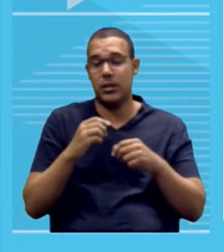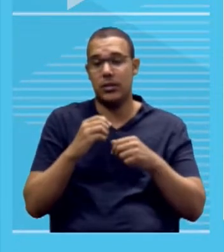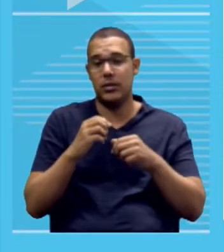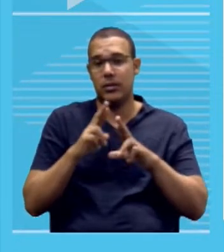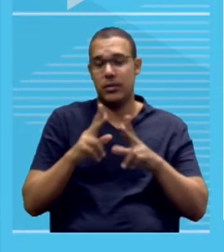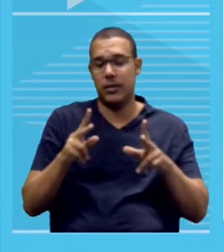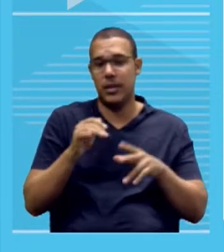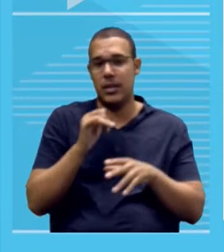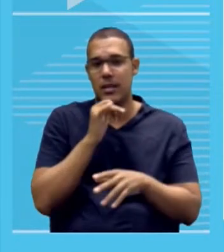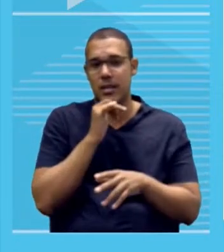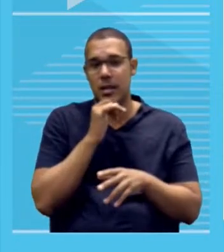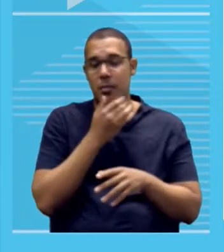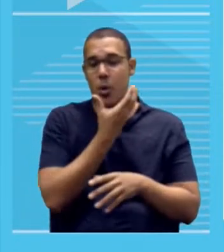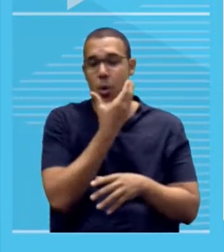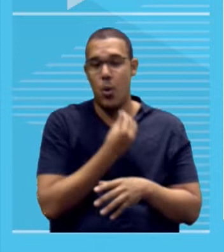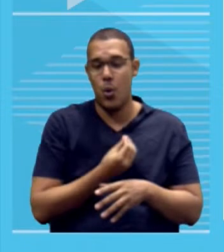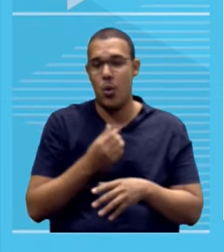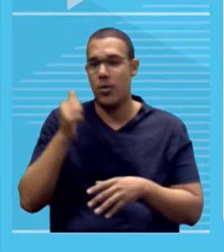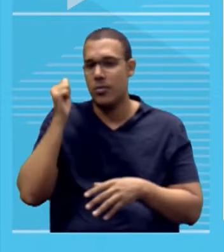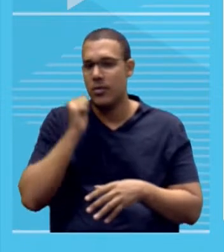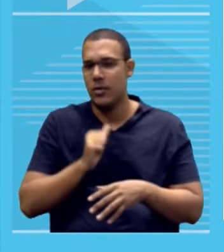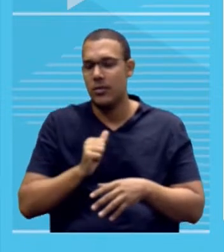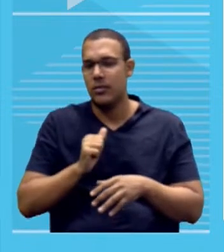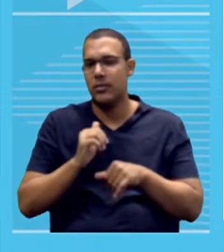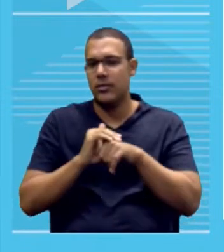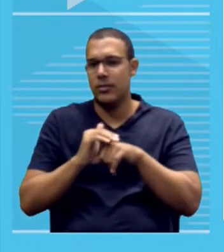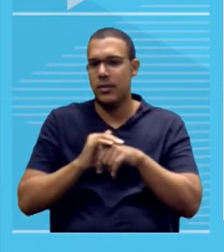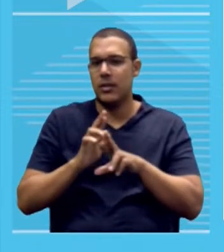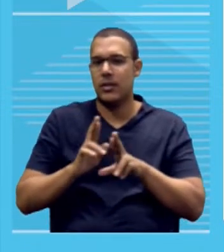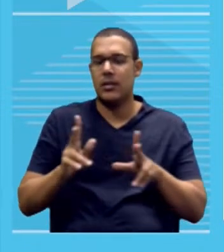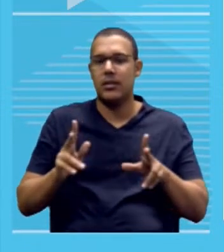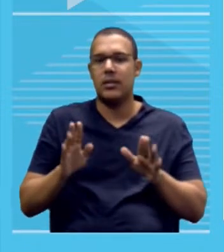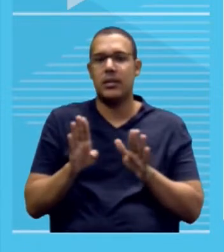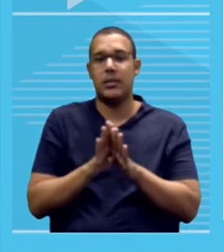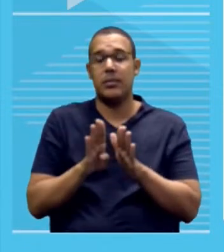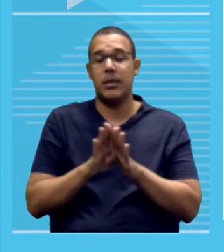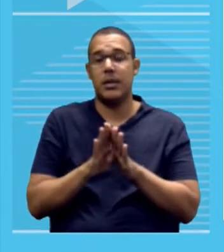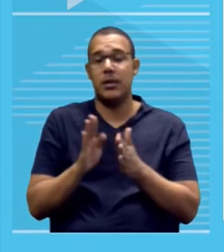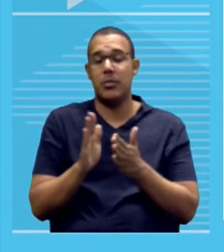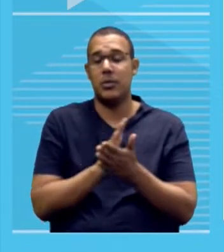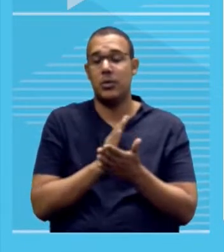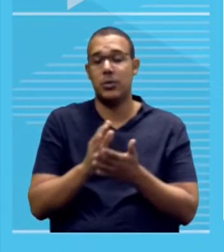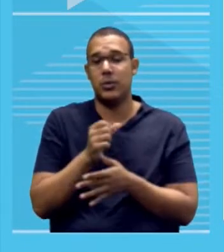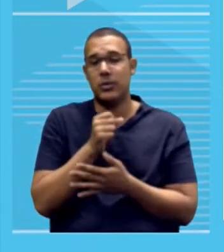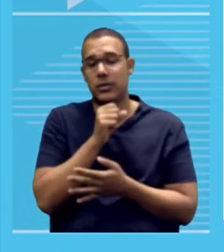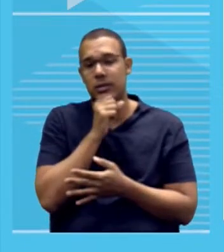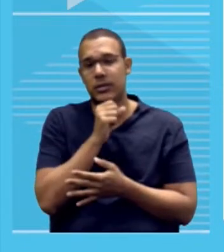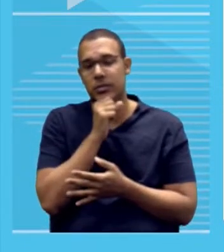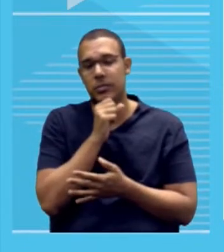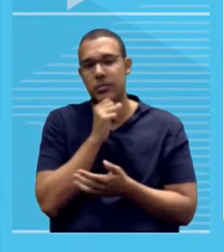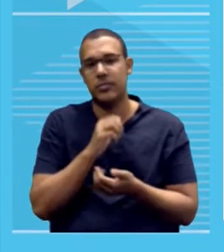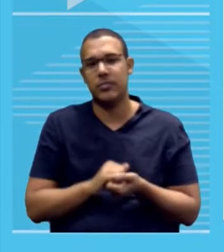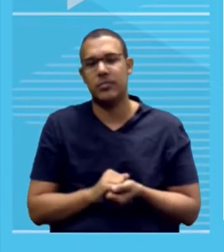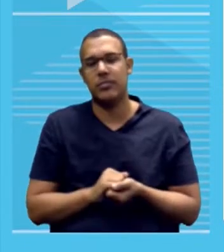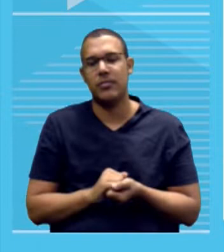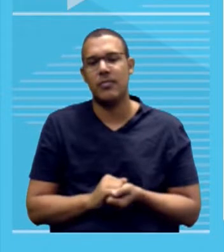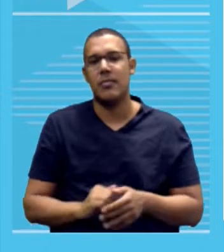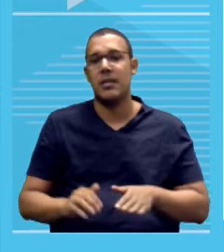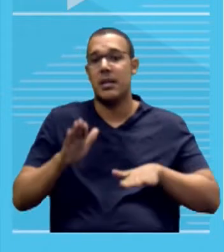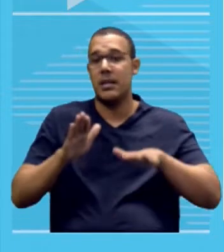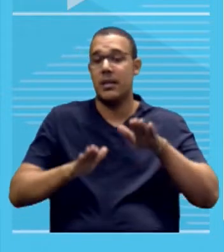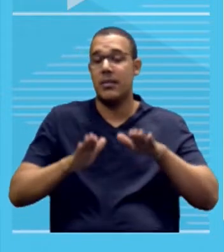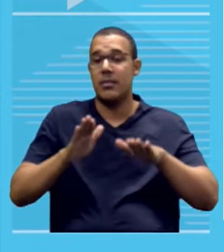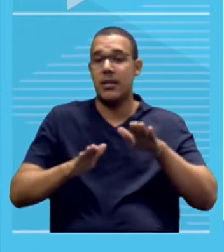por exemplo a gente fala de maneiras diferentes também com pessoas idosas por exemplo e a depender também da situação